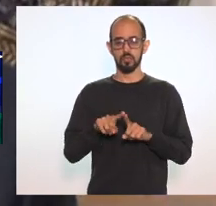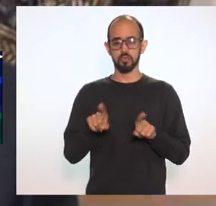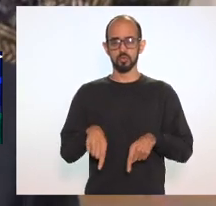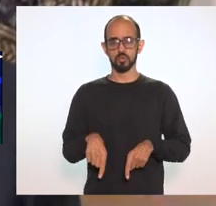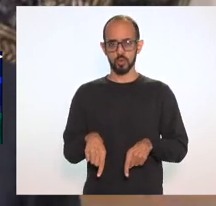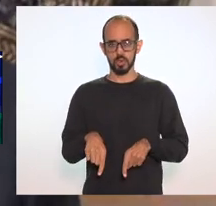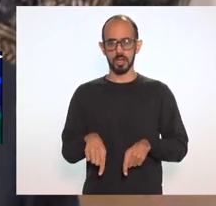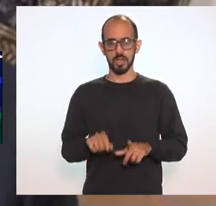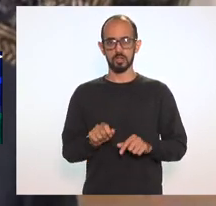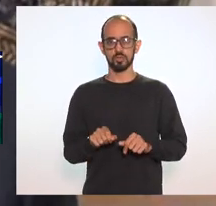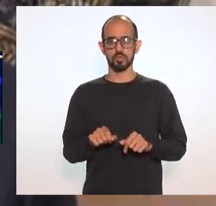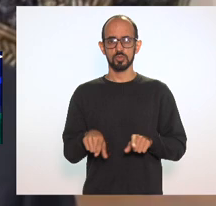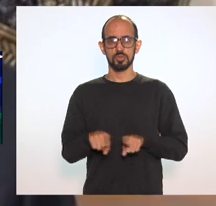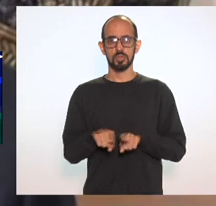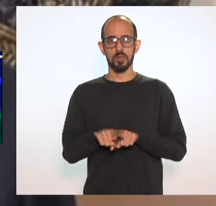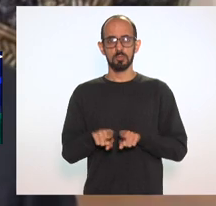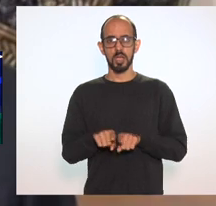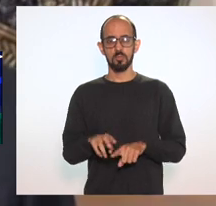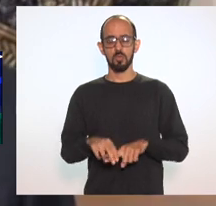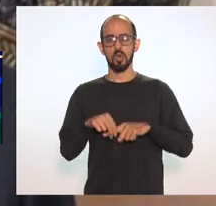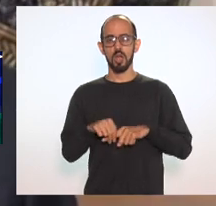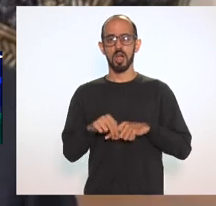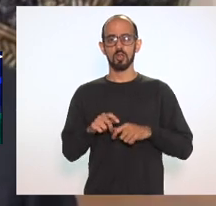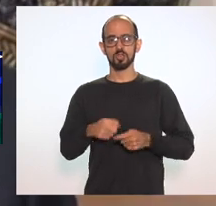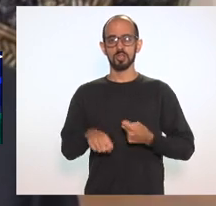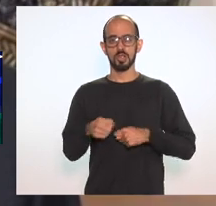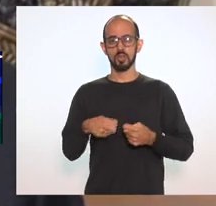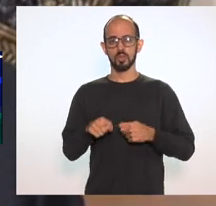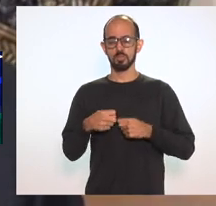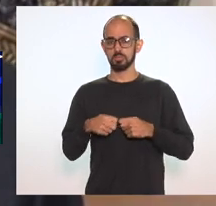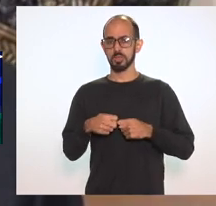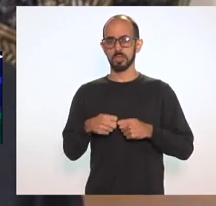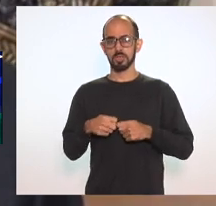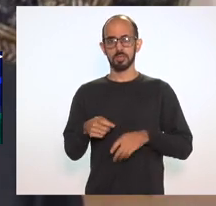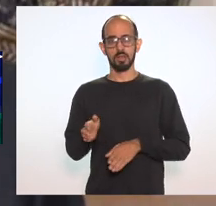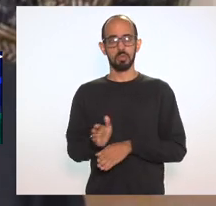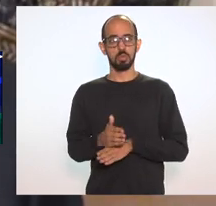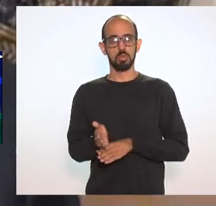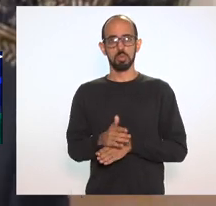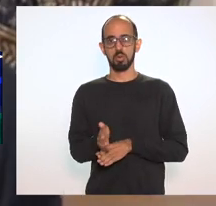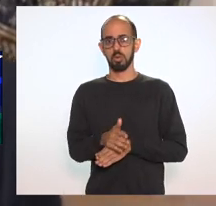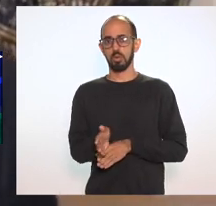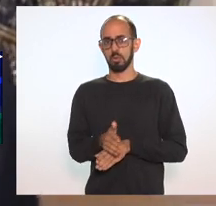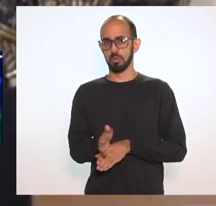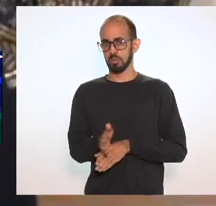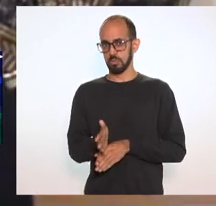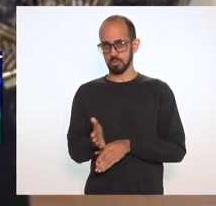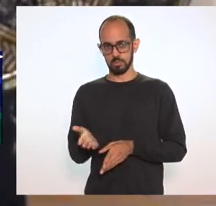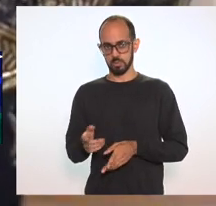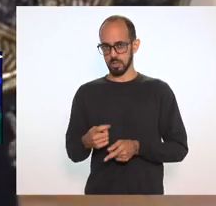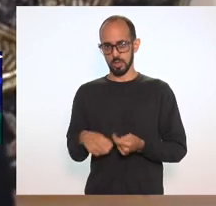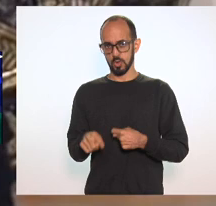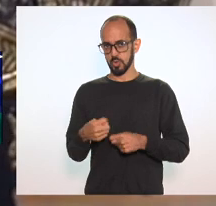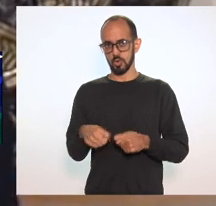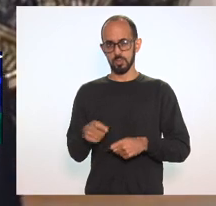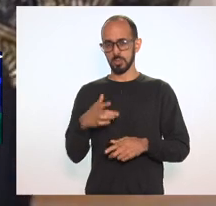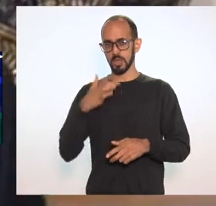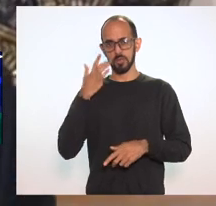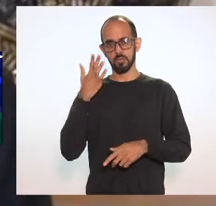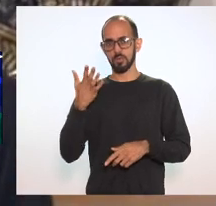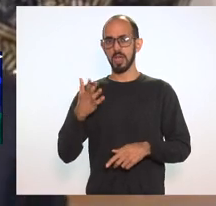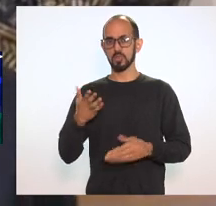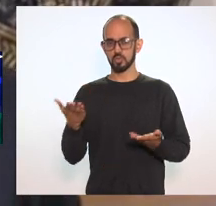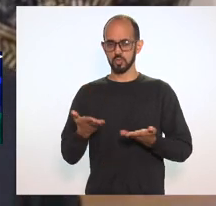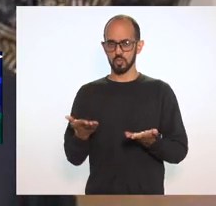grande maioria e também pela economia que está em frangalhos a economia essa aqui é muito fácil hoje